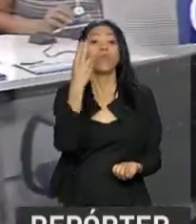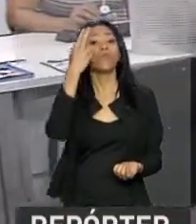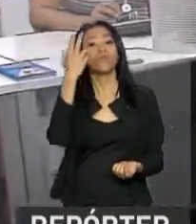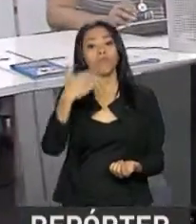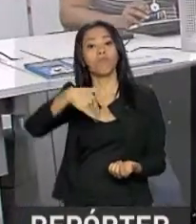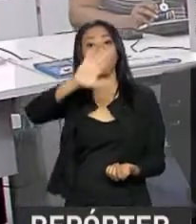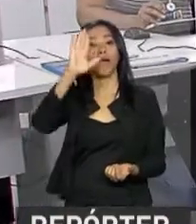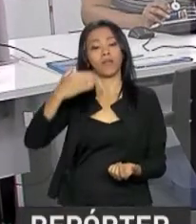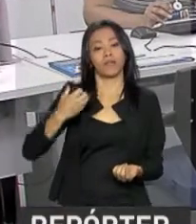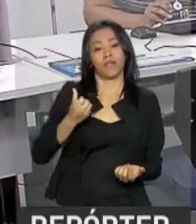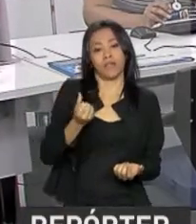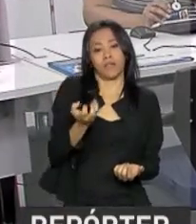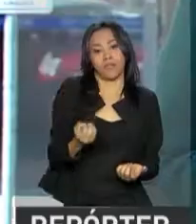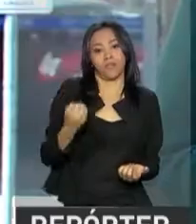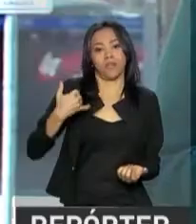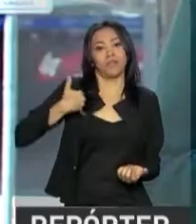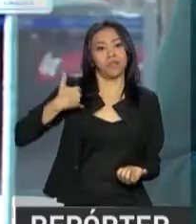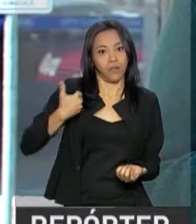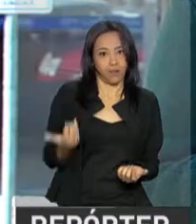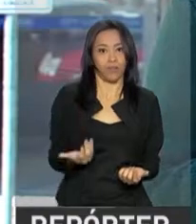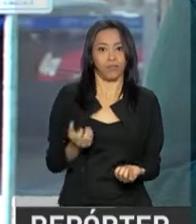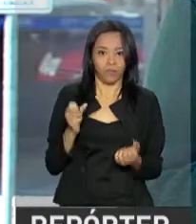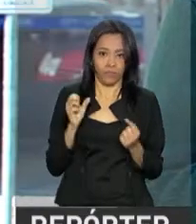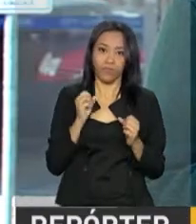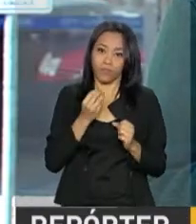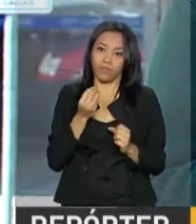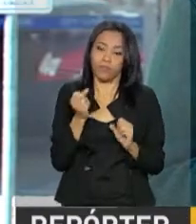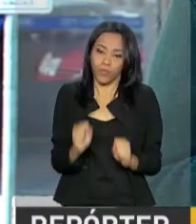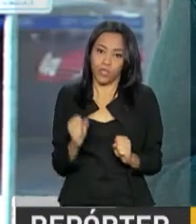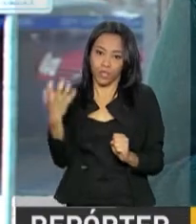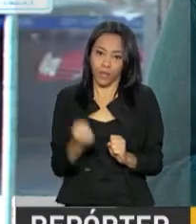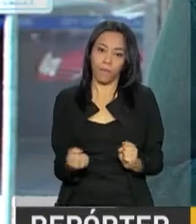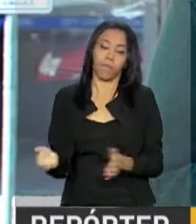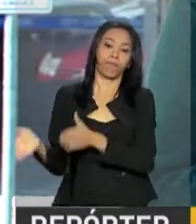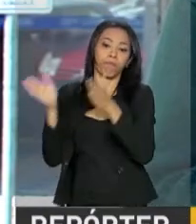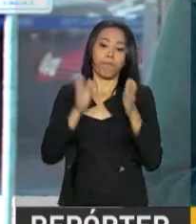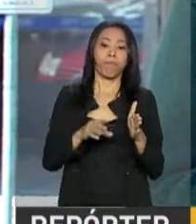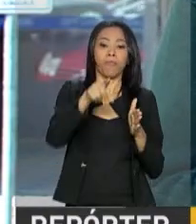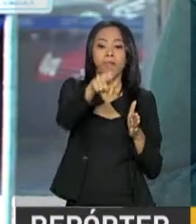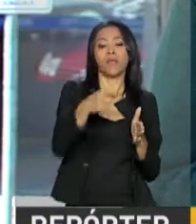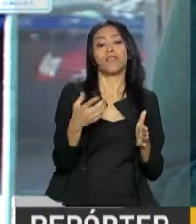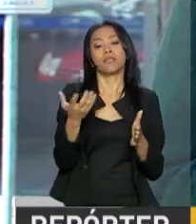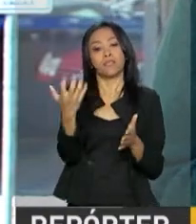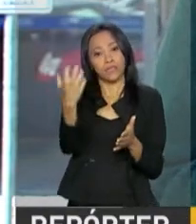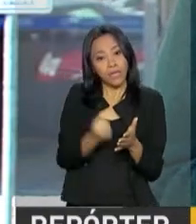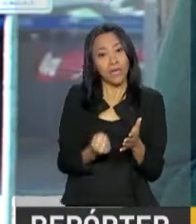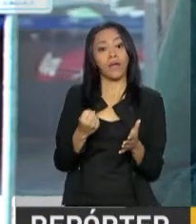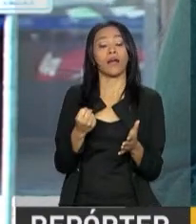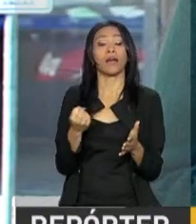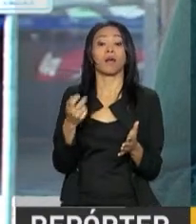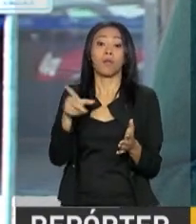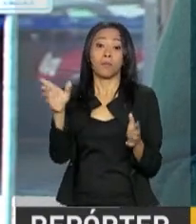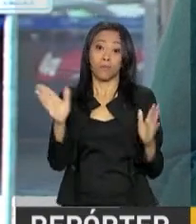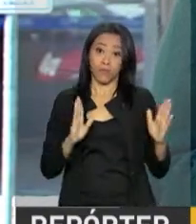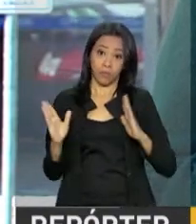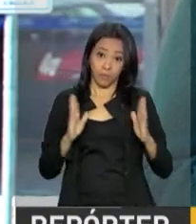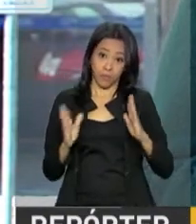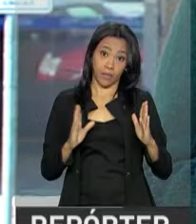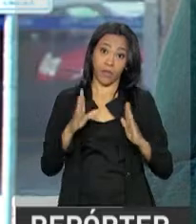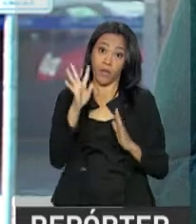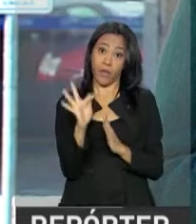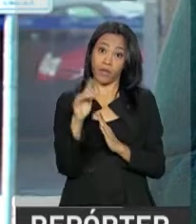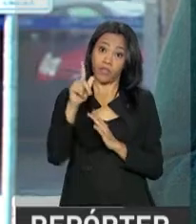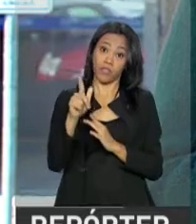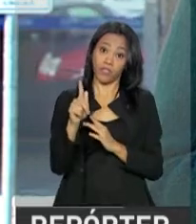com mais de 60 anos a exemplo dos saques das contas inativas do fundo de garantia por tempo de serviço fgts